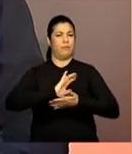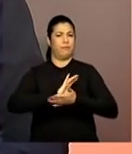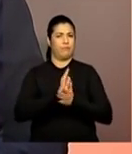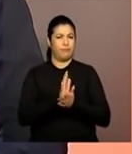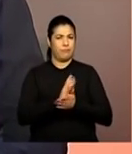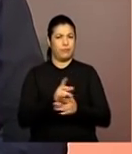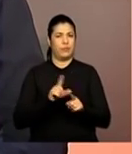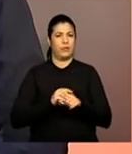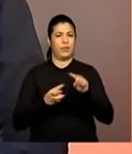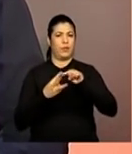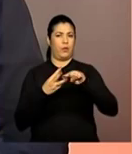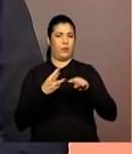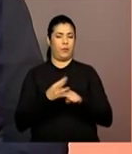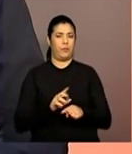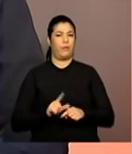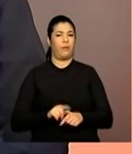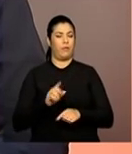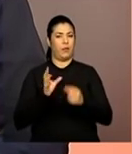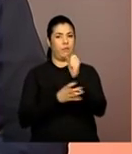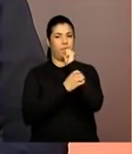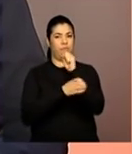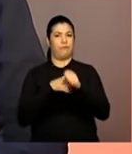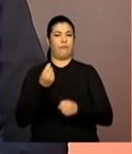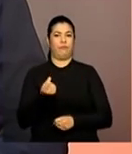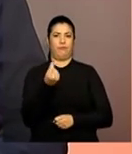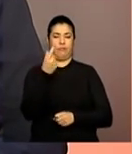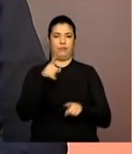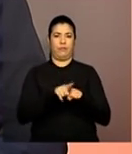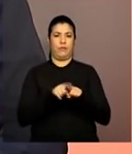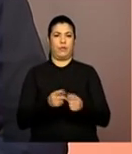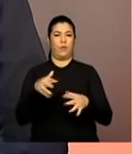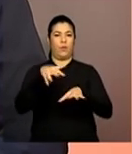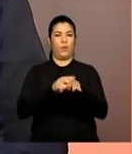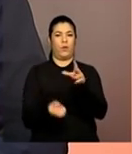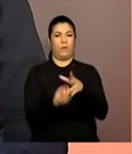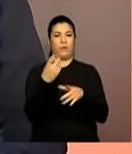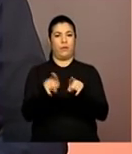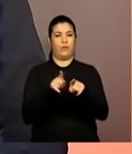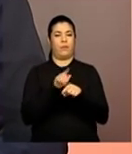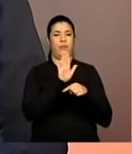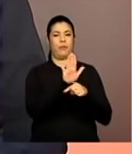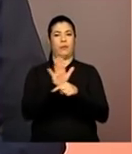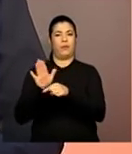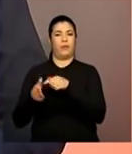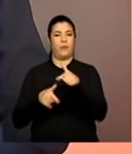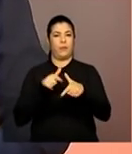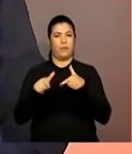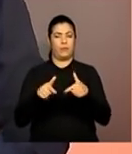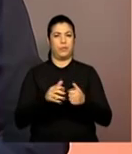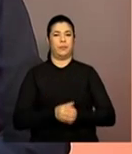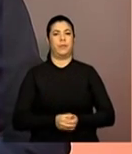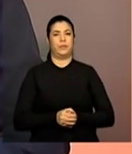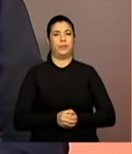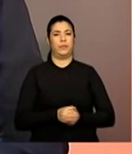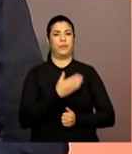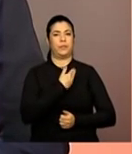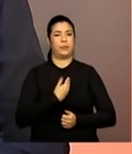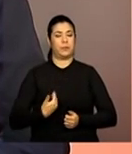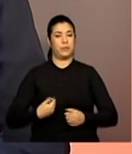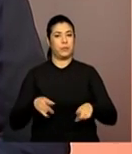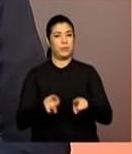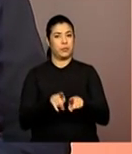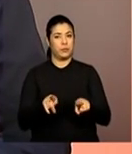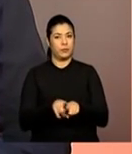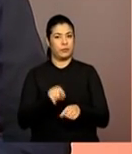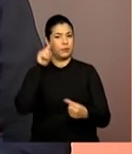eixos garantia de renda inclusão produtiva e acesso a serviços públicos nessa perspectiva os